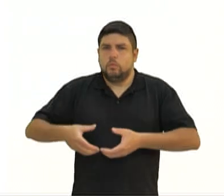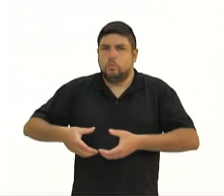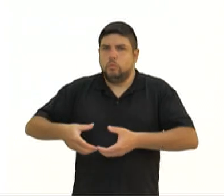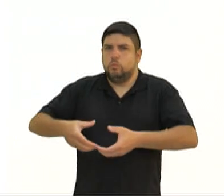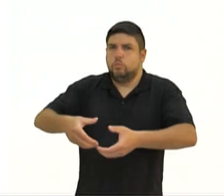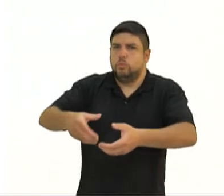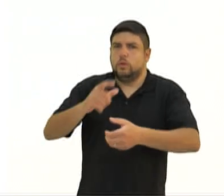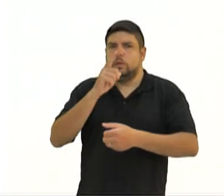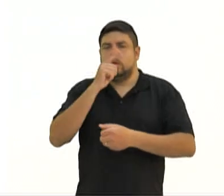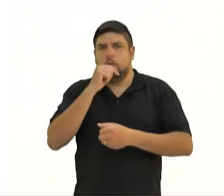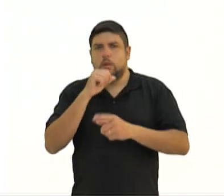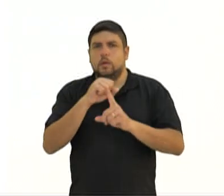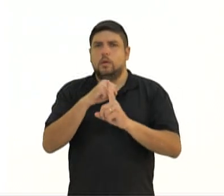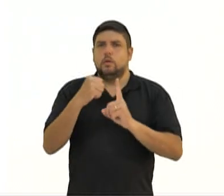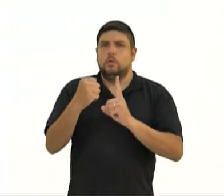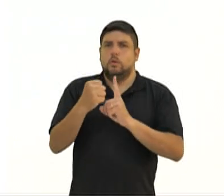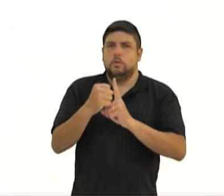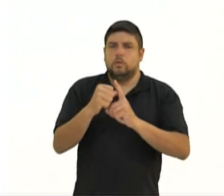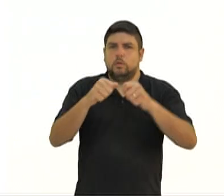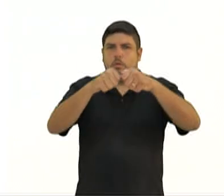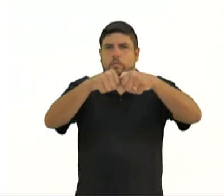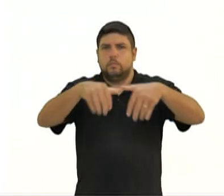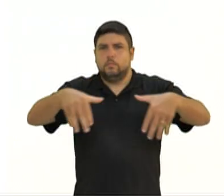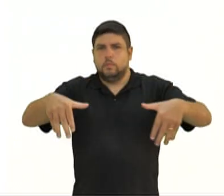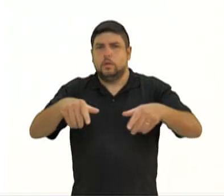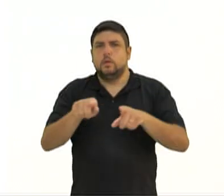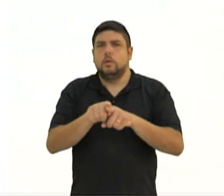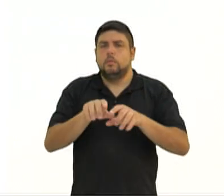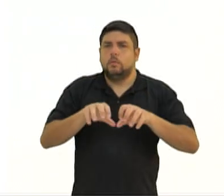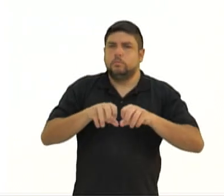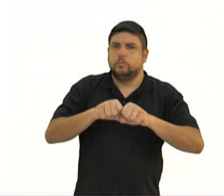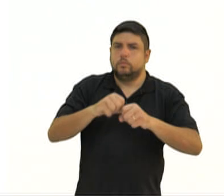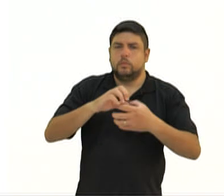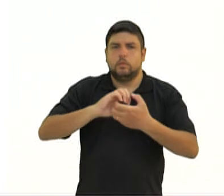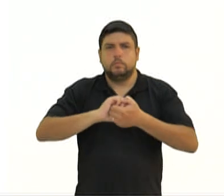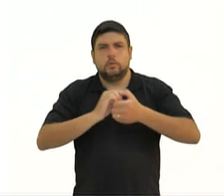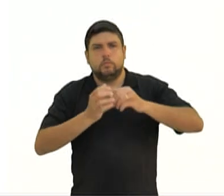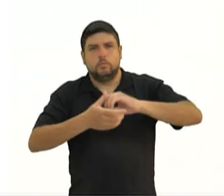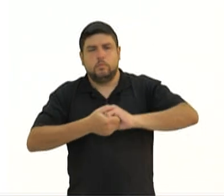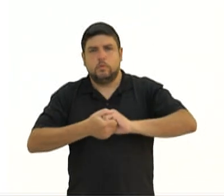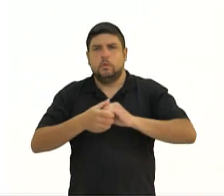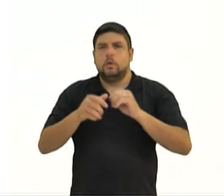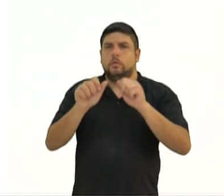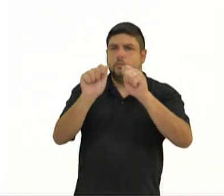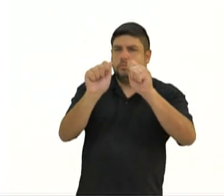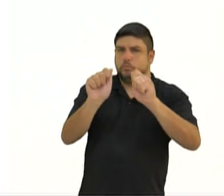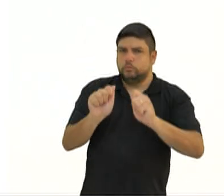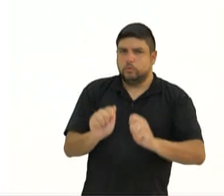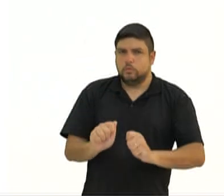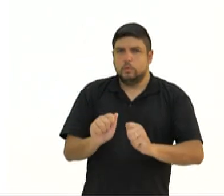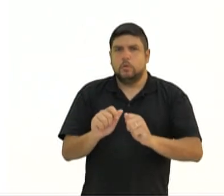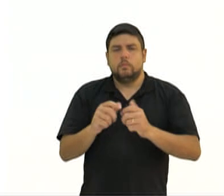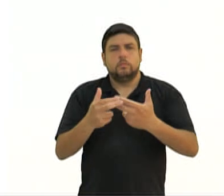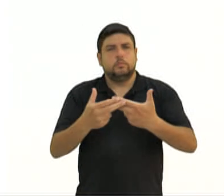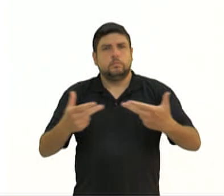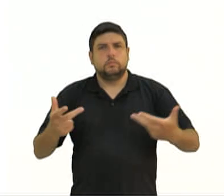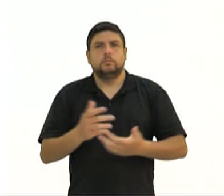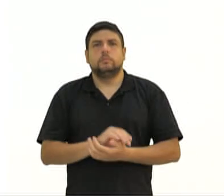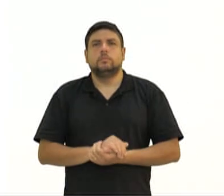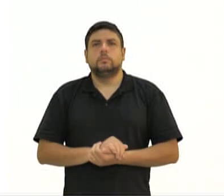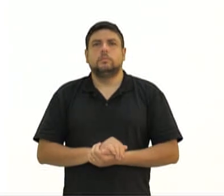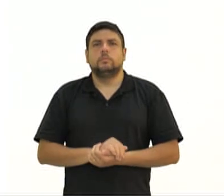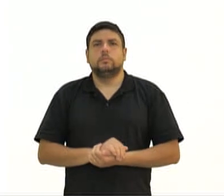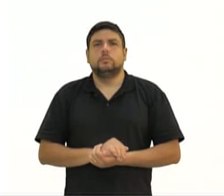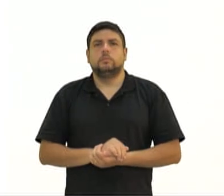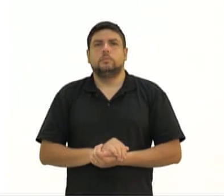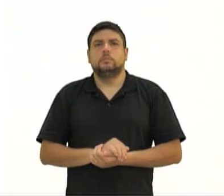sociedade hierarquizada, trabalhos de cerâmica, metais preciosos, estatuetas e adornos.